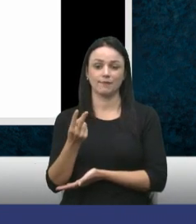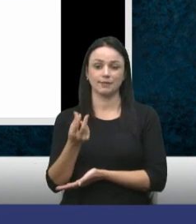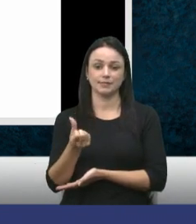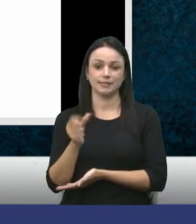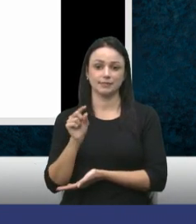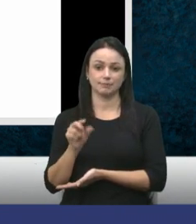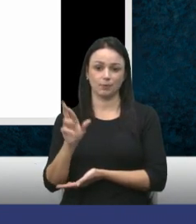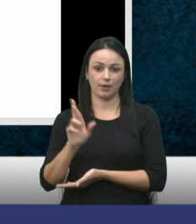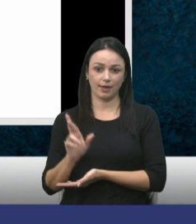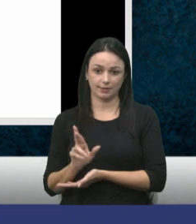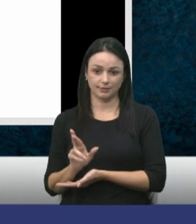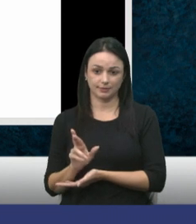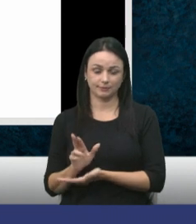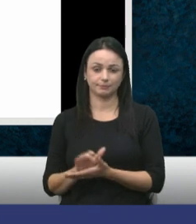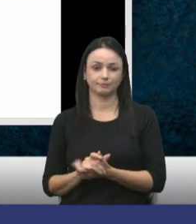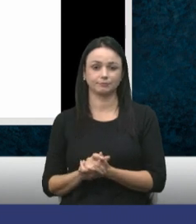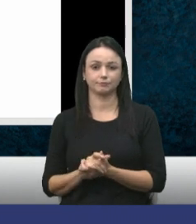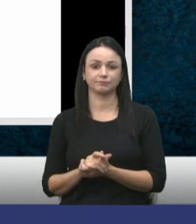22.026.000,